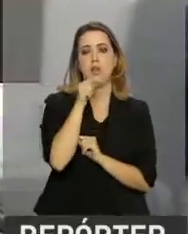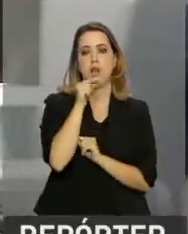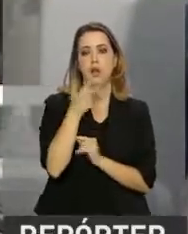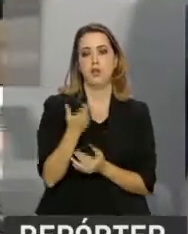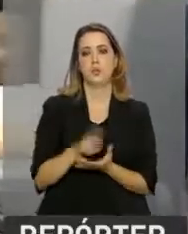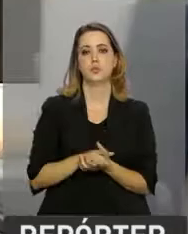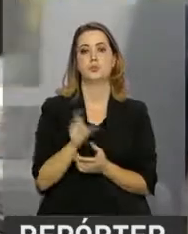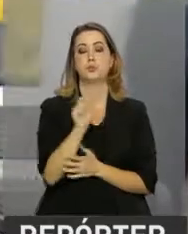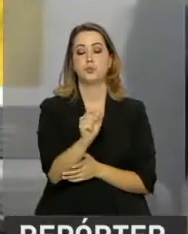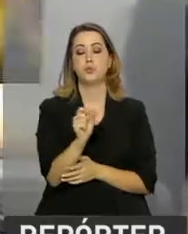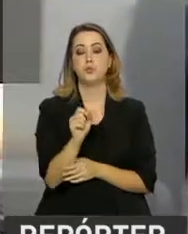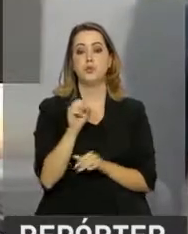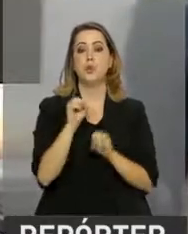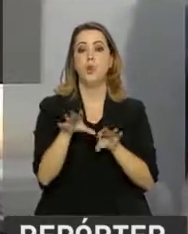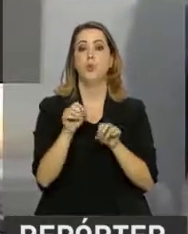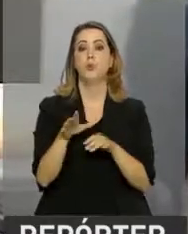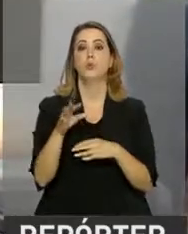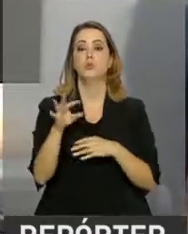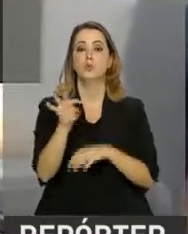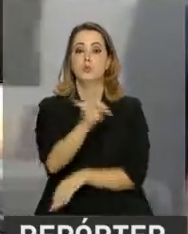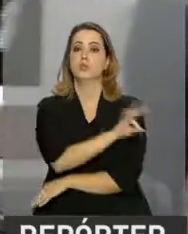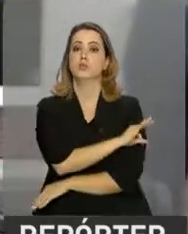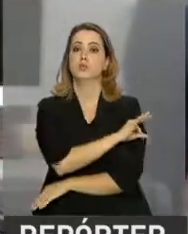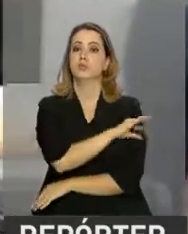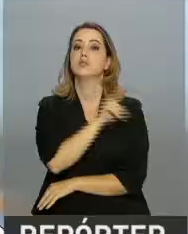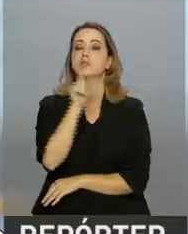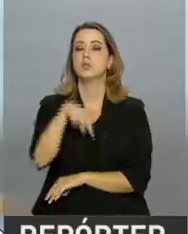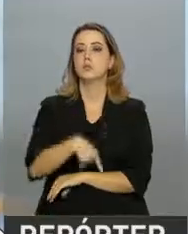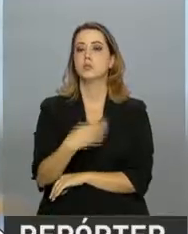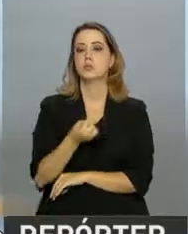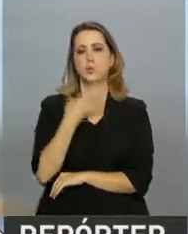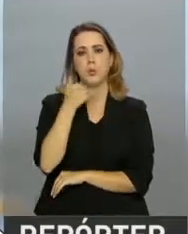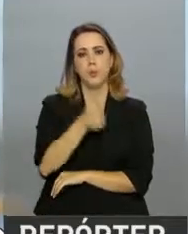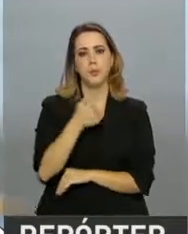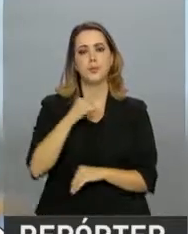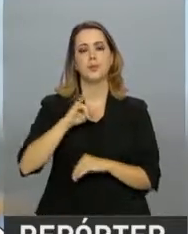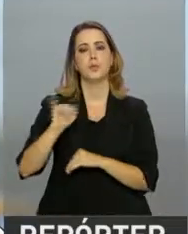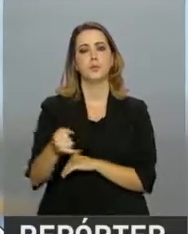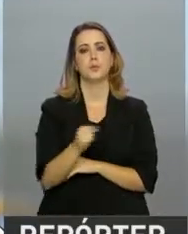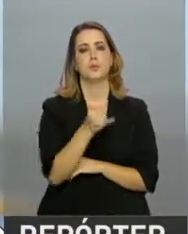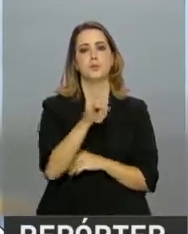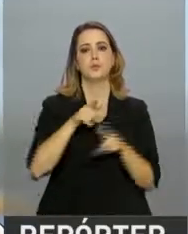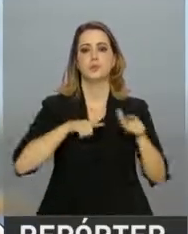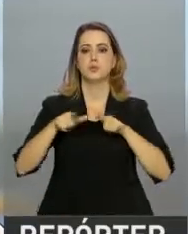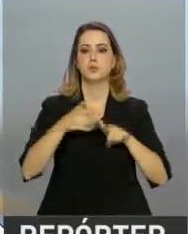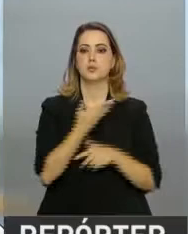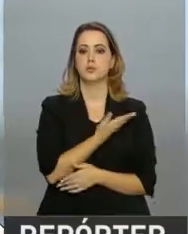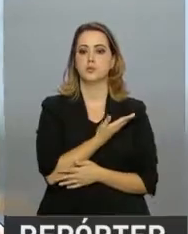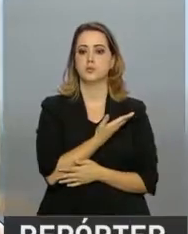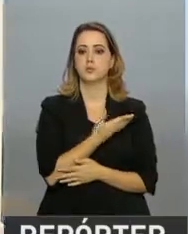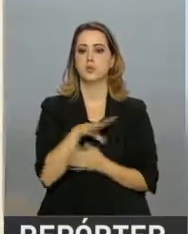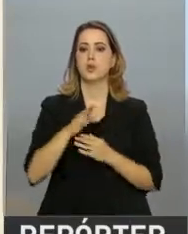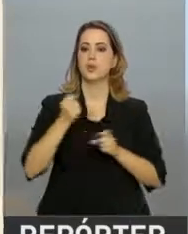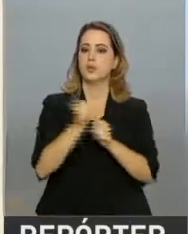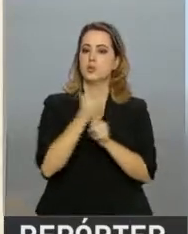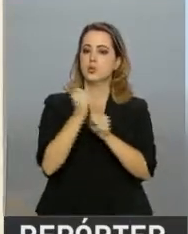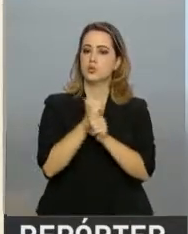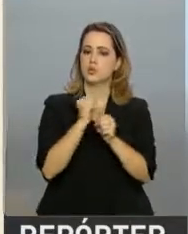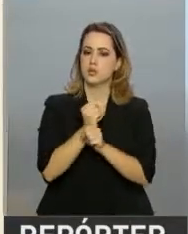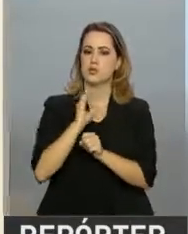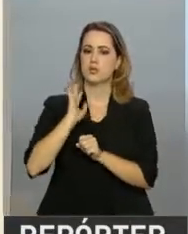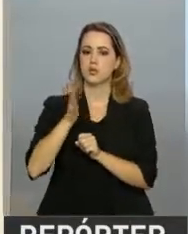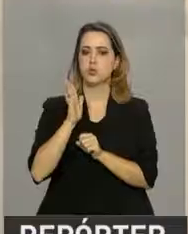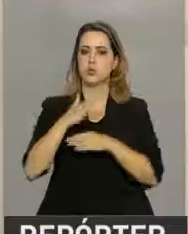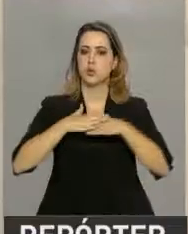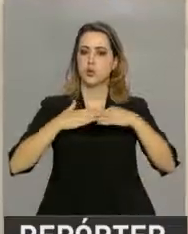é também garantia de oportunidades de emprego amanda do grupo de vila velha se formou em edificações e já